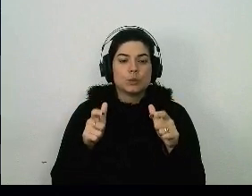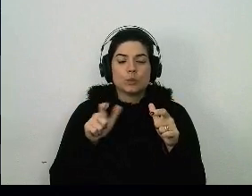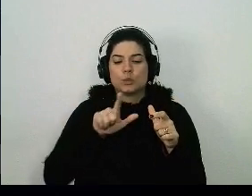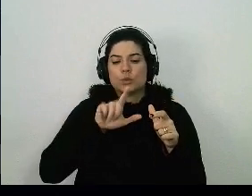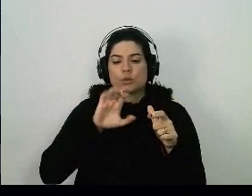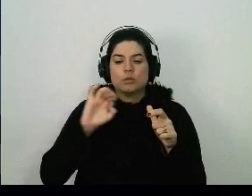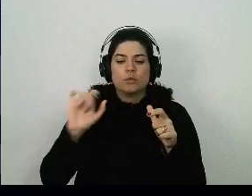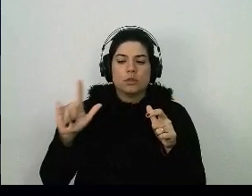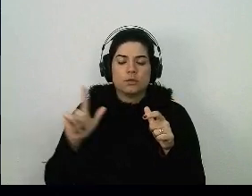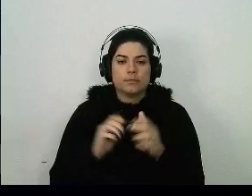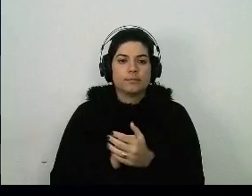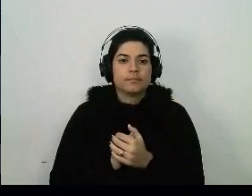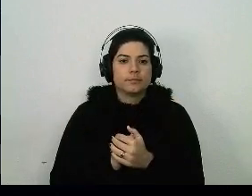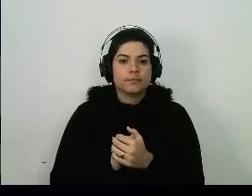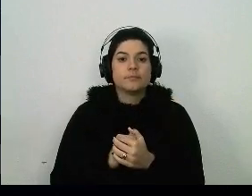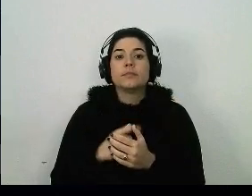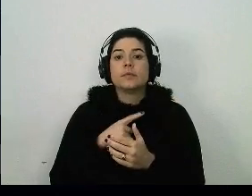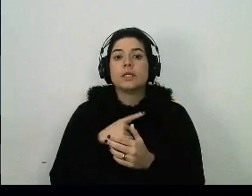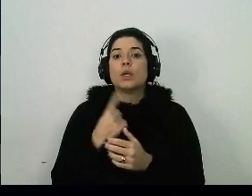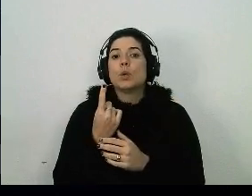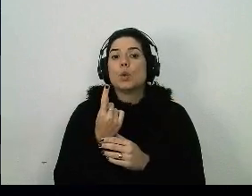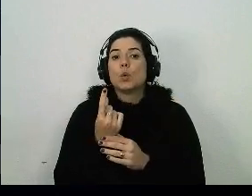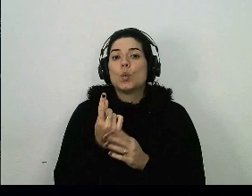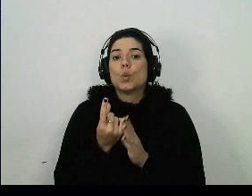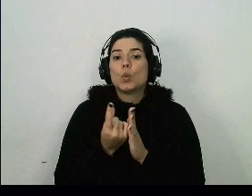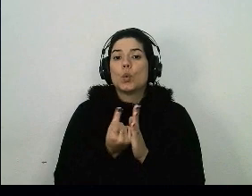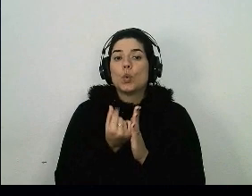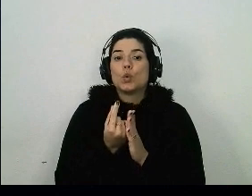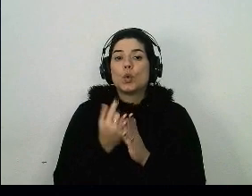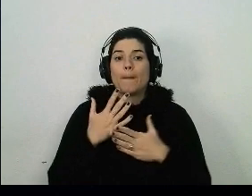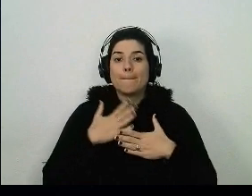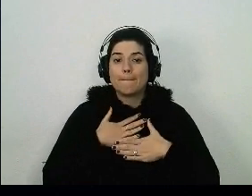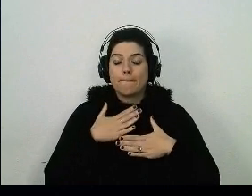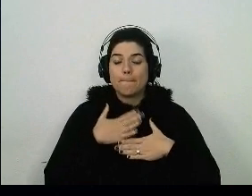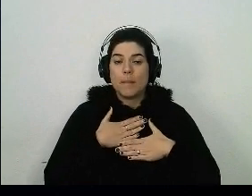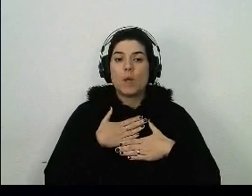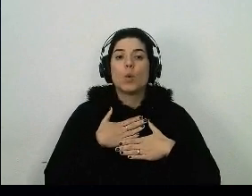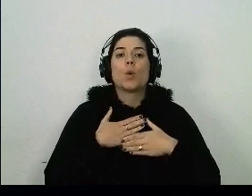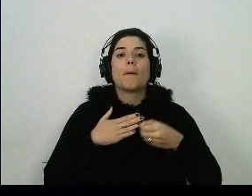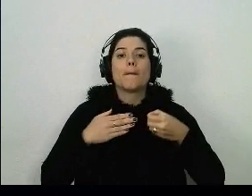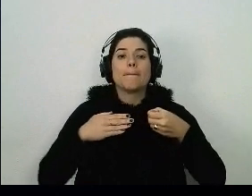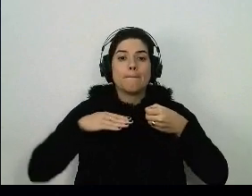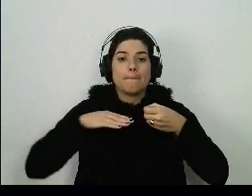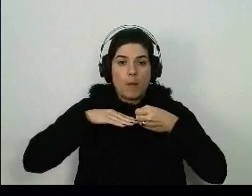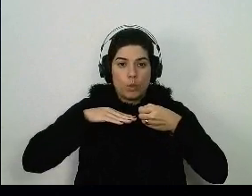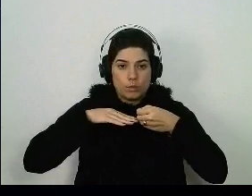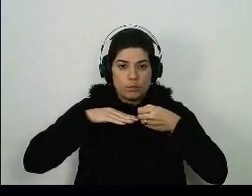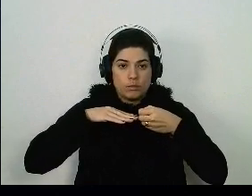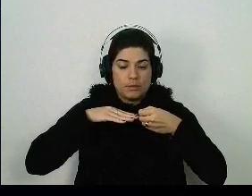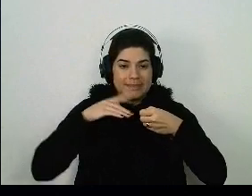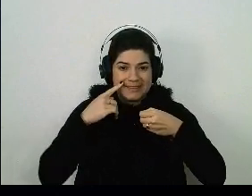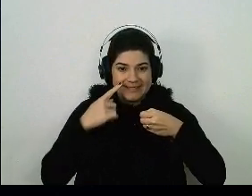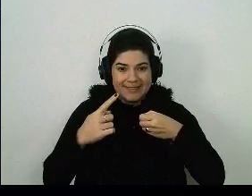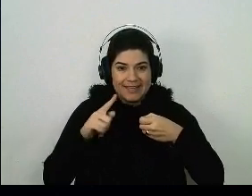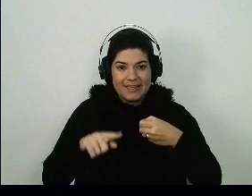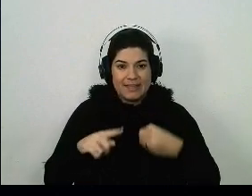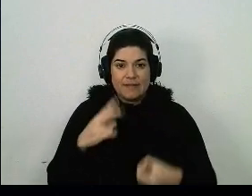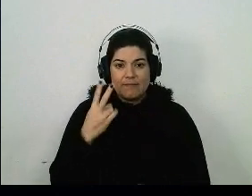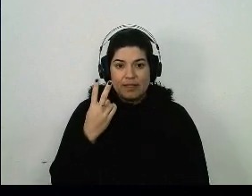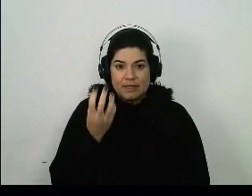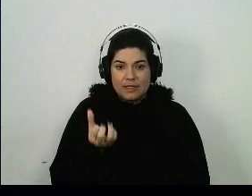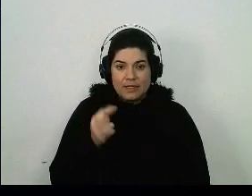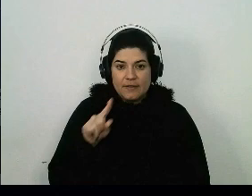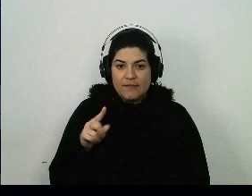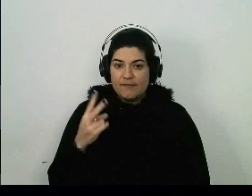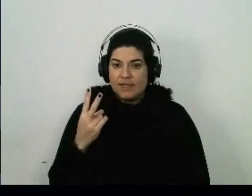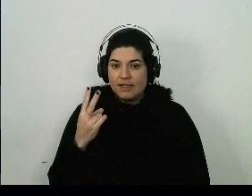e ele já me dá o custo do meu banco de dados. Ou seja, para desenvolvimento custa esse aqui, ó, 26, 25, mais algumas